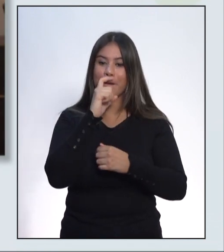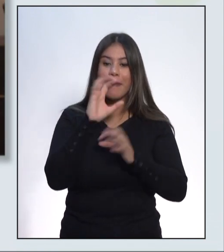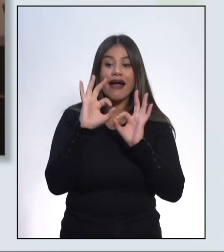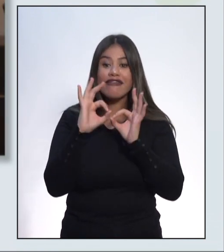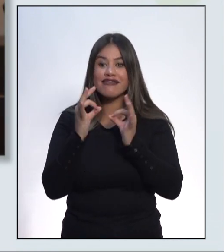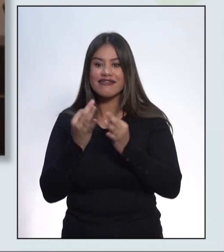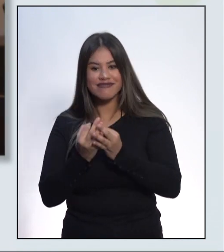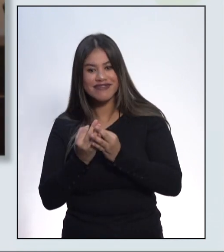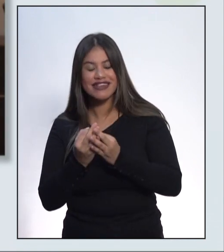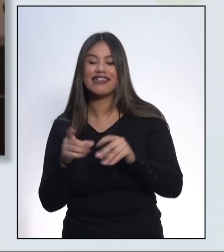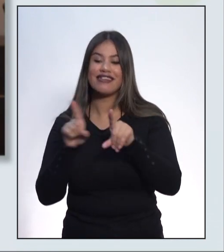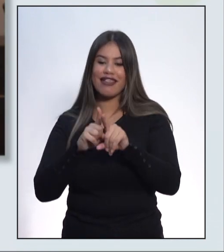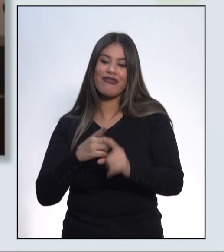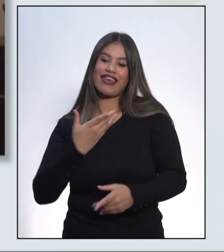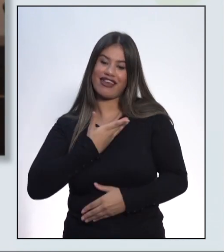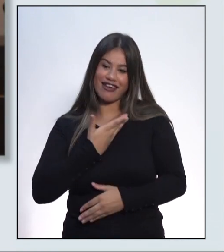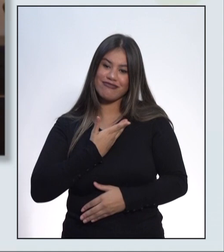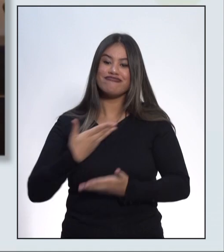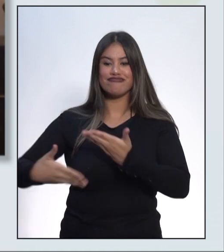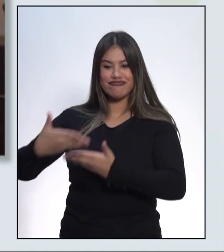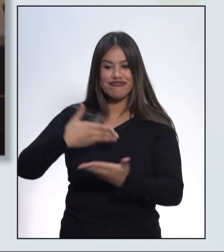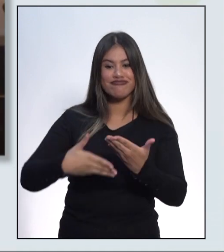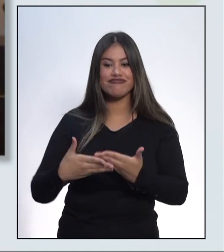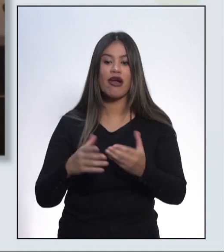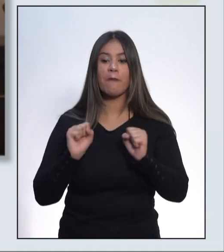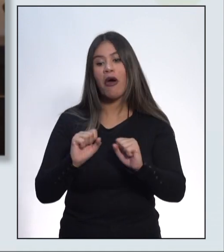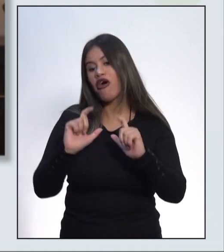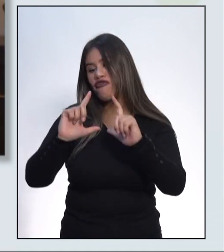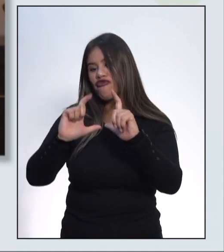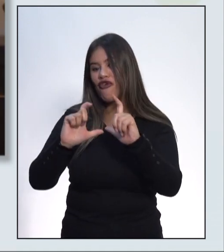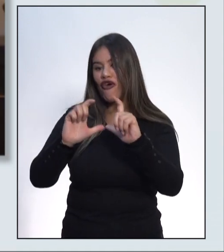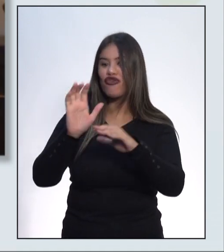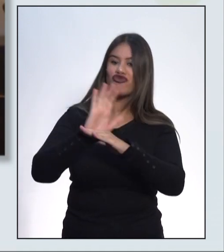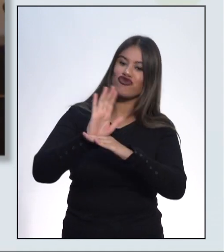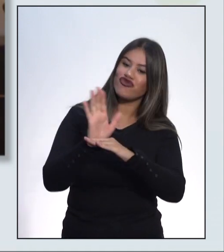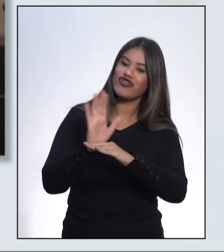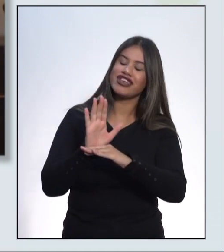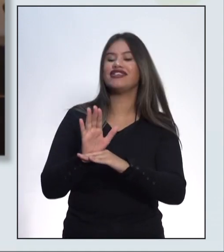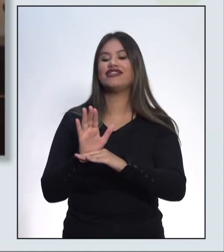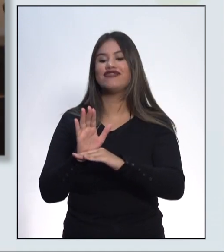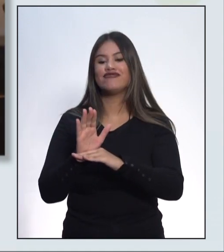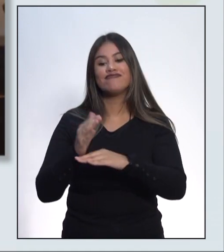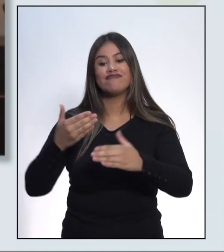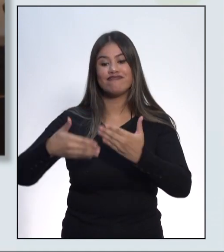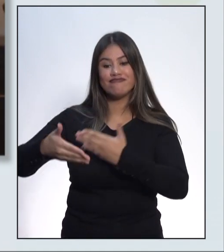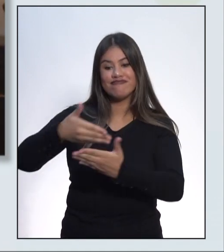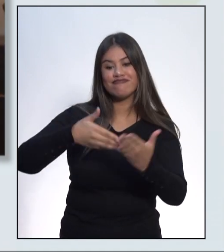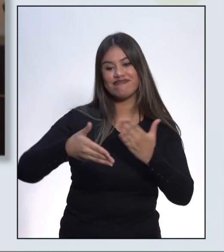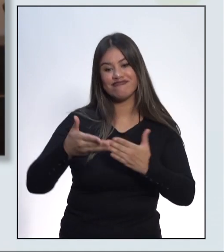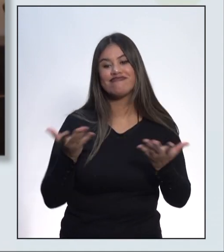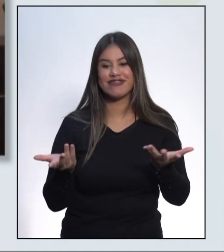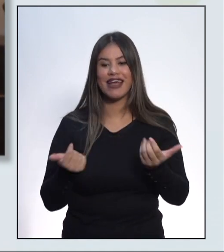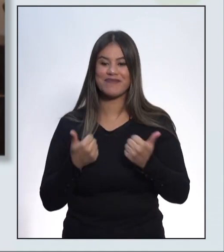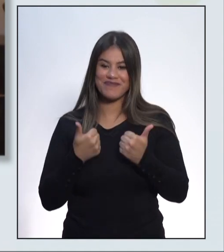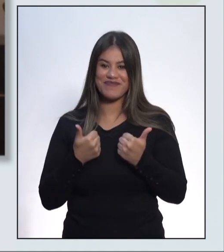pode colocar uma foto, pode fazer um vídeo e compartilhar com eles se você puder.